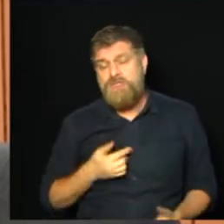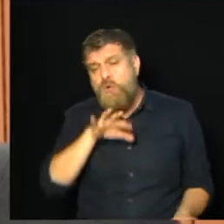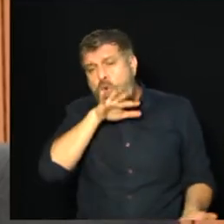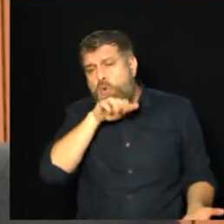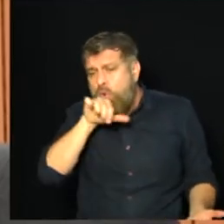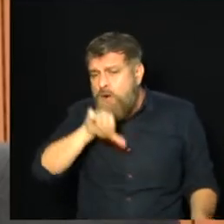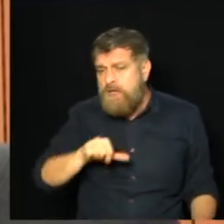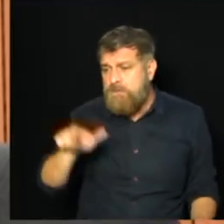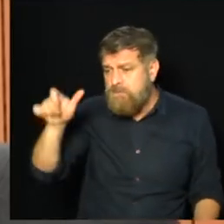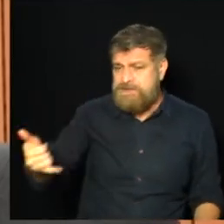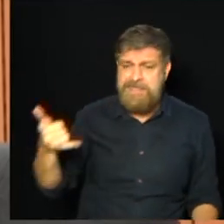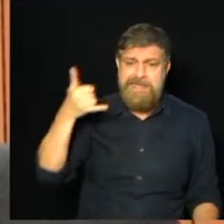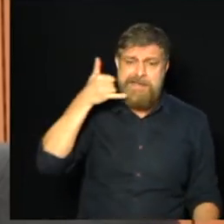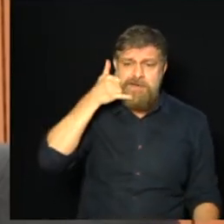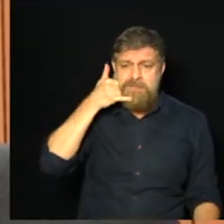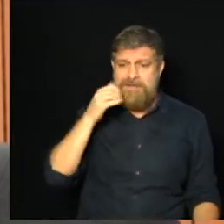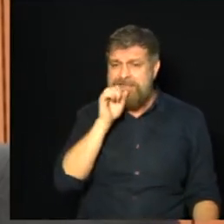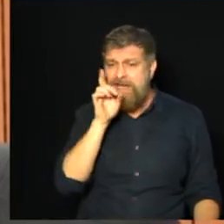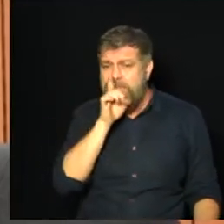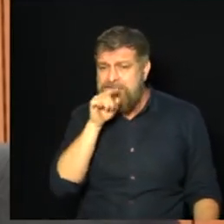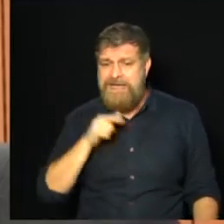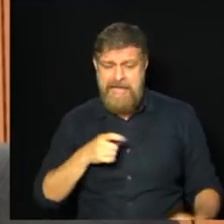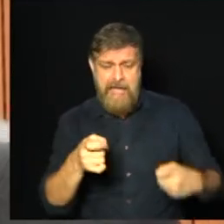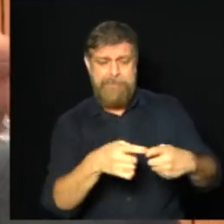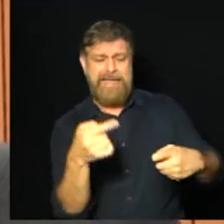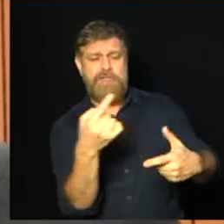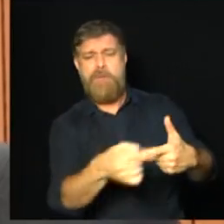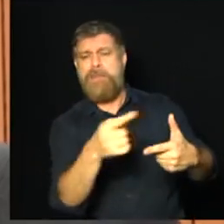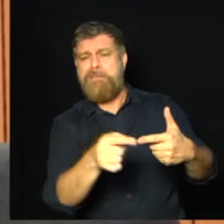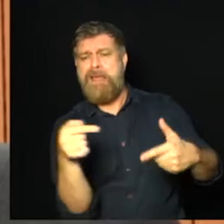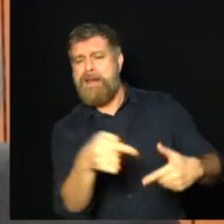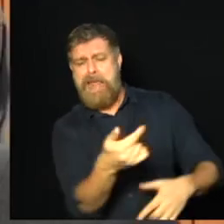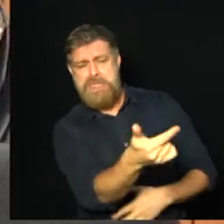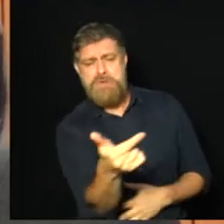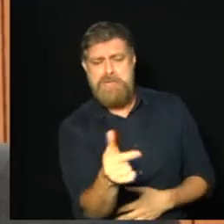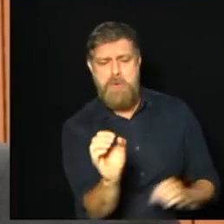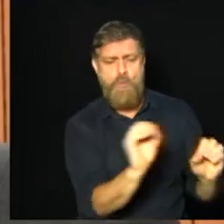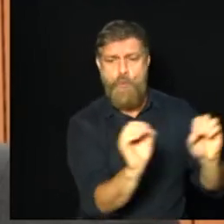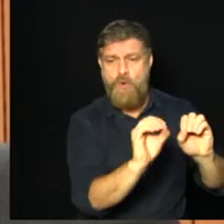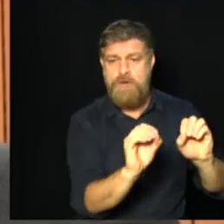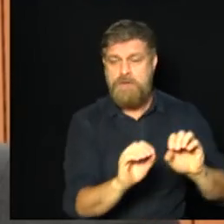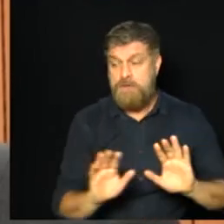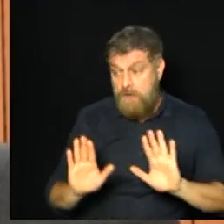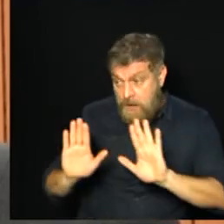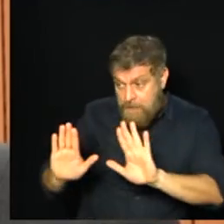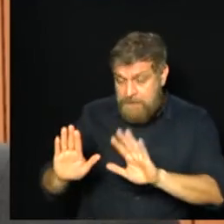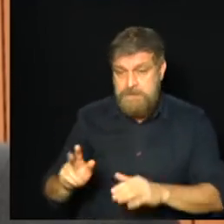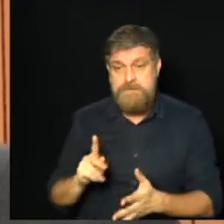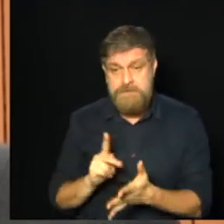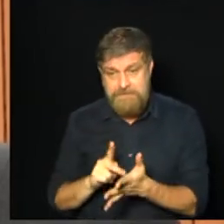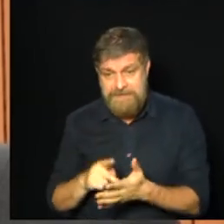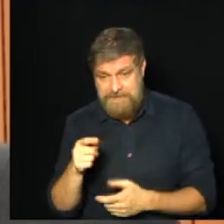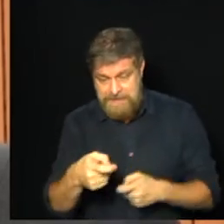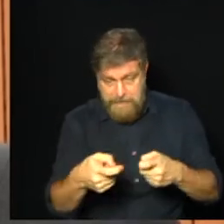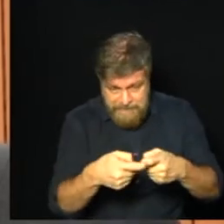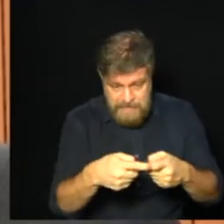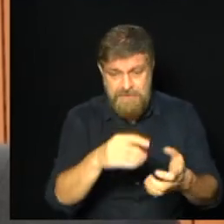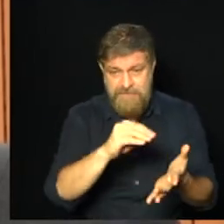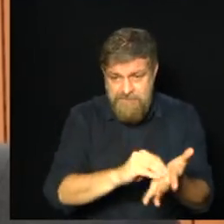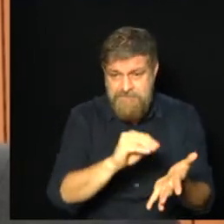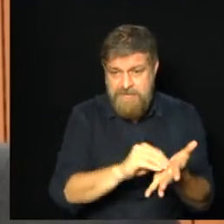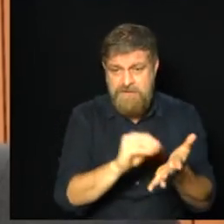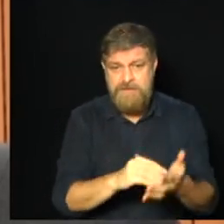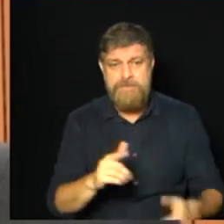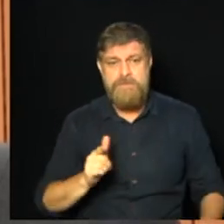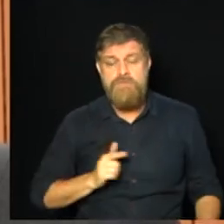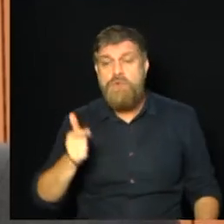você mesmo ligou final de semana, estou com problema de médico, é tudo isso? Não é bem isso, mas de fato está faltando. Outro dia